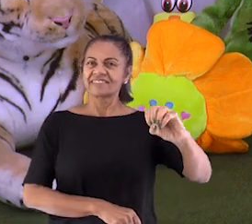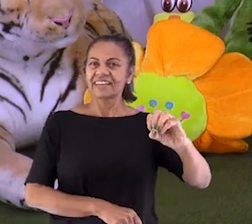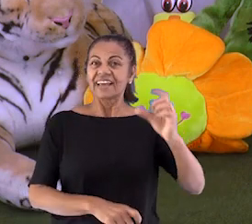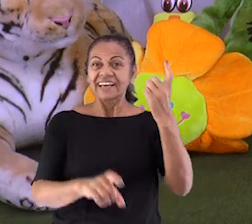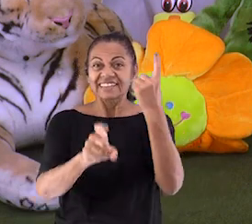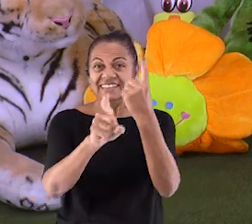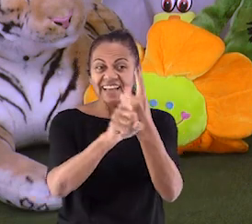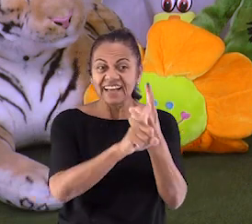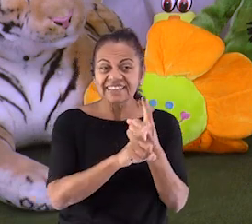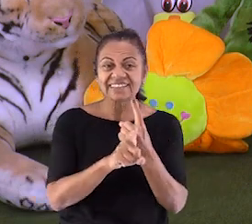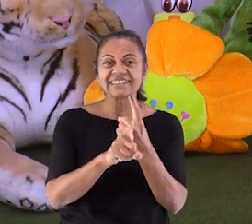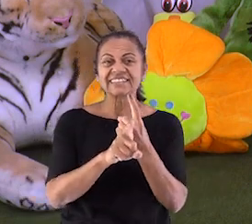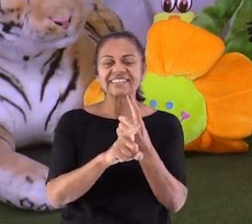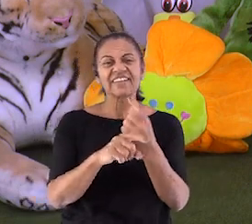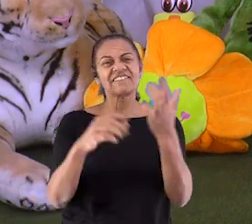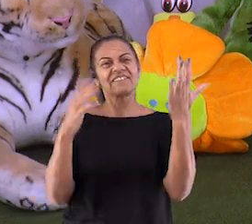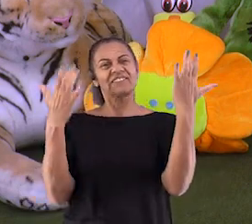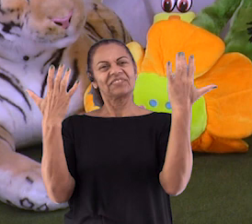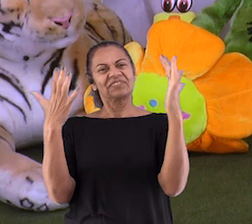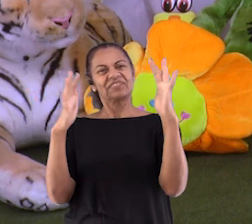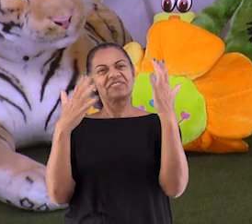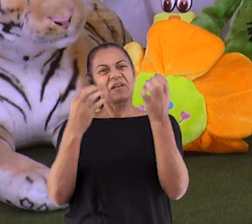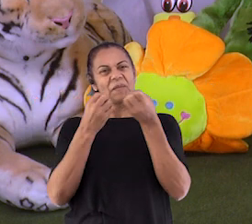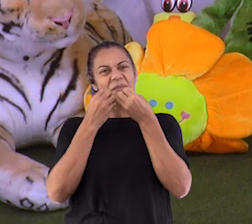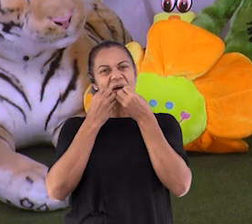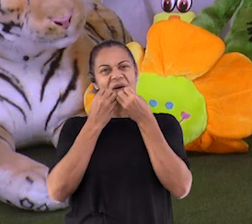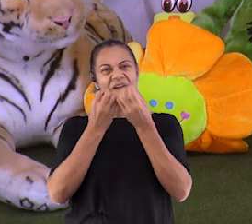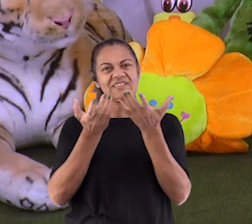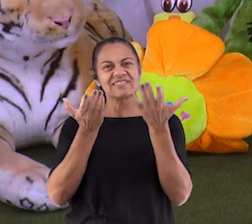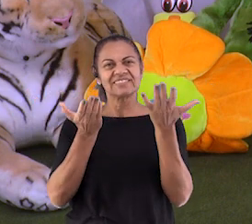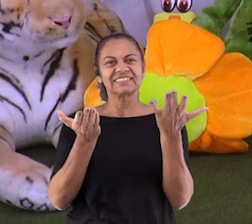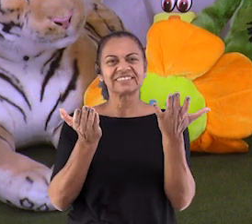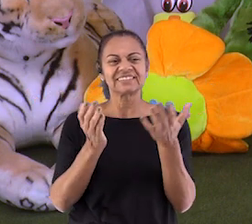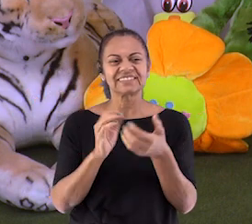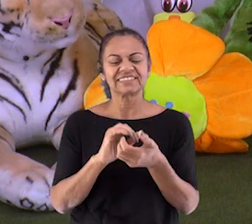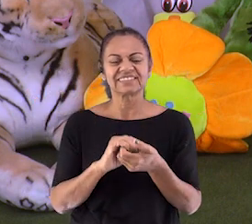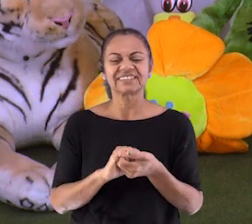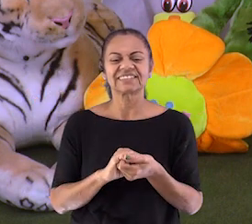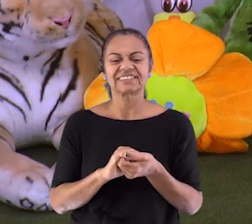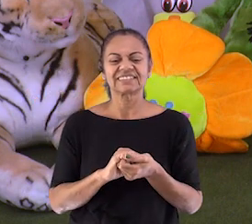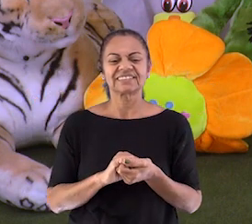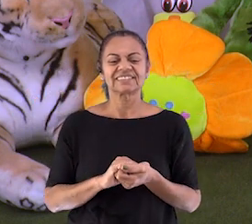1, 2, 3, 4, 5, 6, 7, 8, 9, 10. Encontraram? Muito bom!